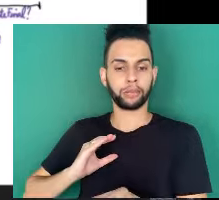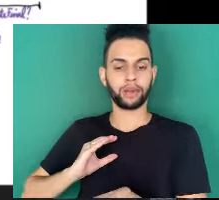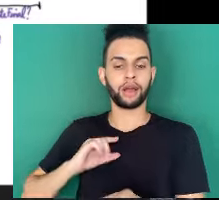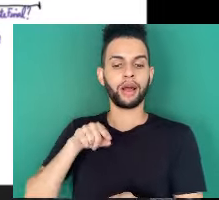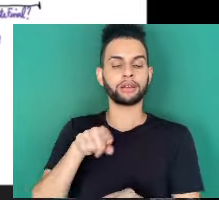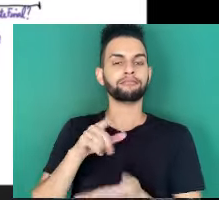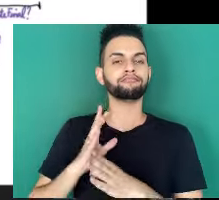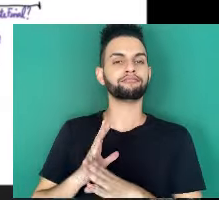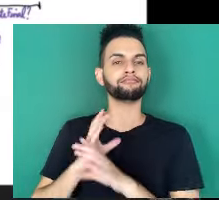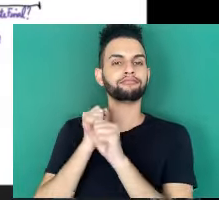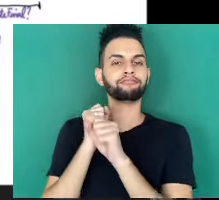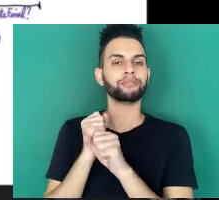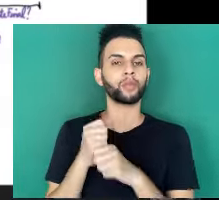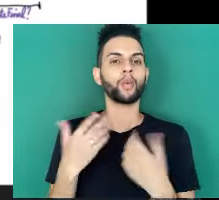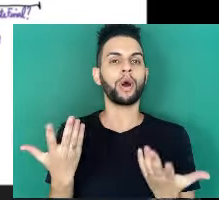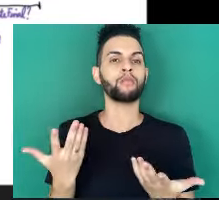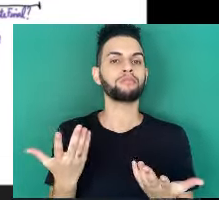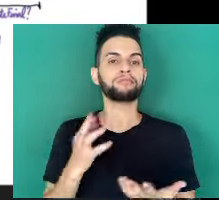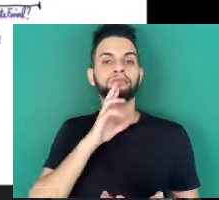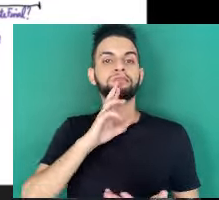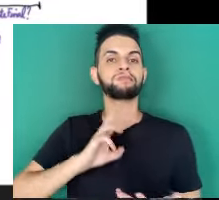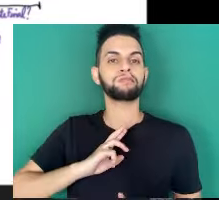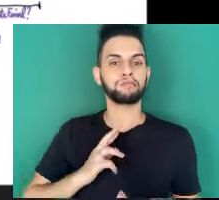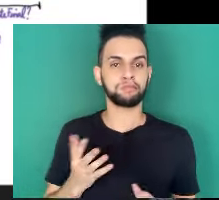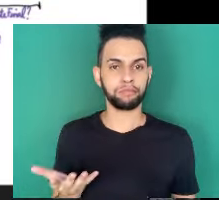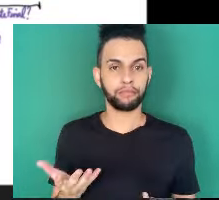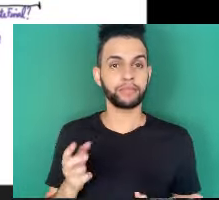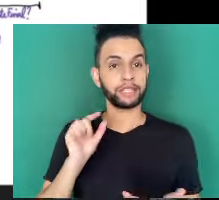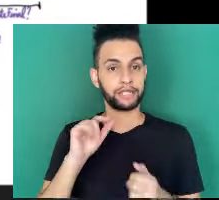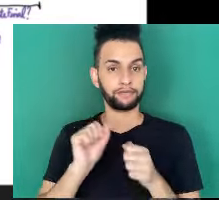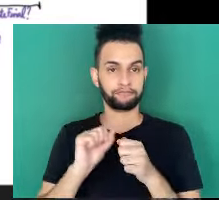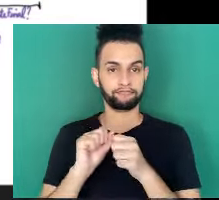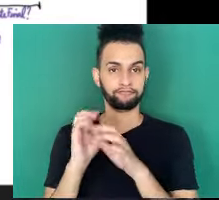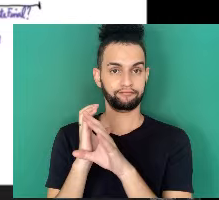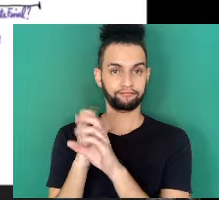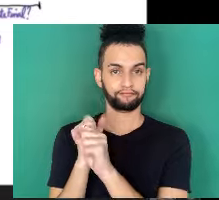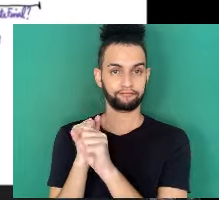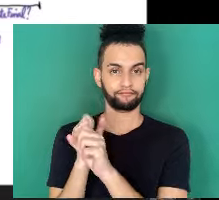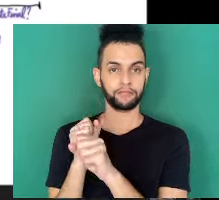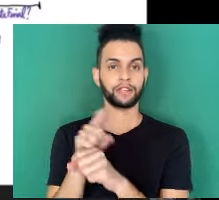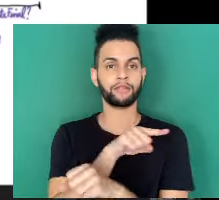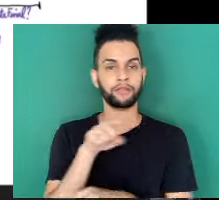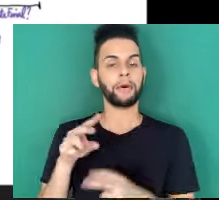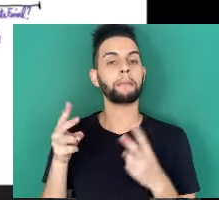vale isso daqui? Bom, isso daqui, se você fizer a conta, vai ver que vale R$